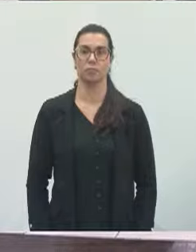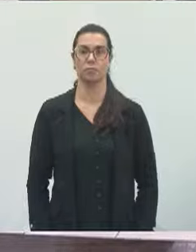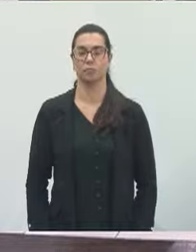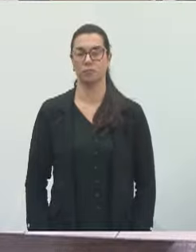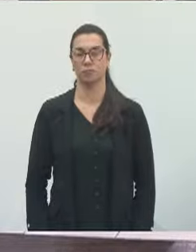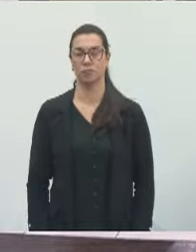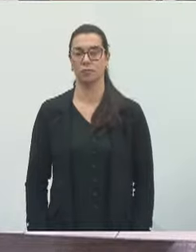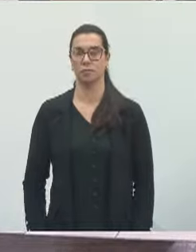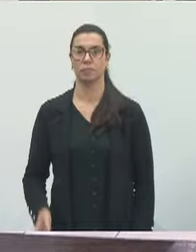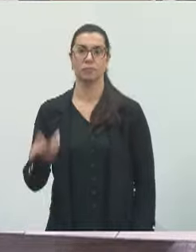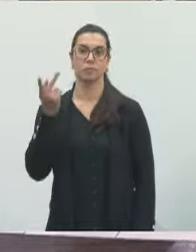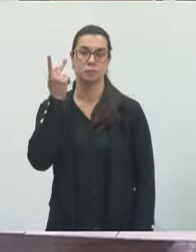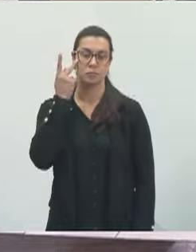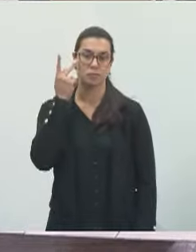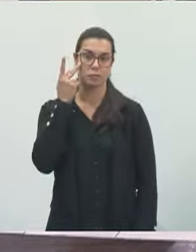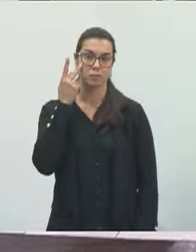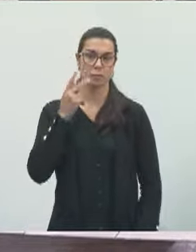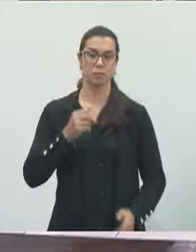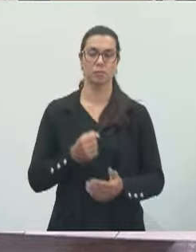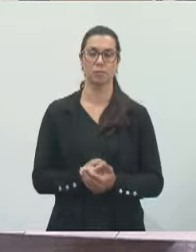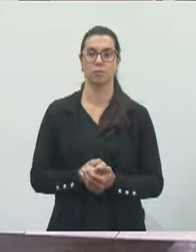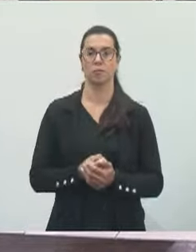Paulinos Condutores, Podemos.